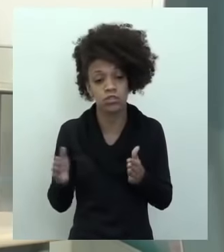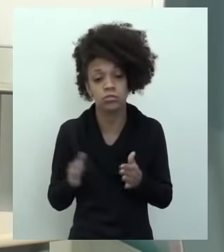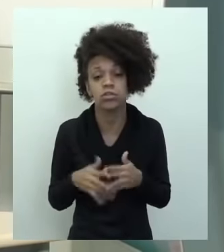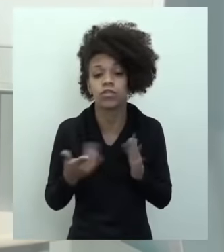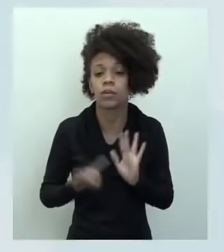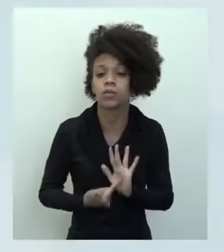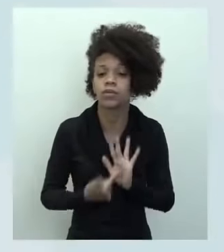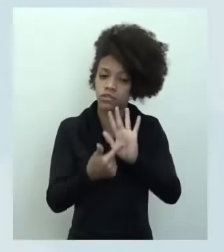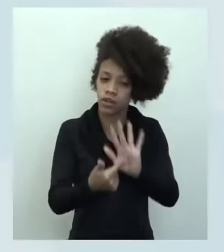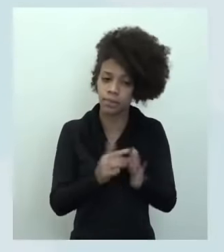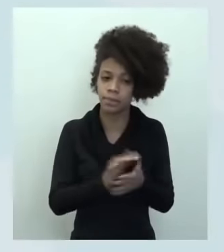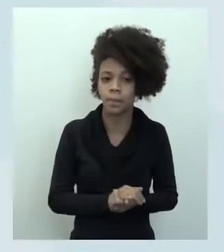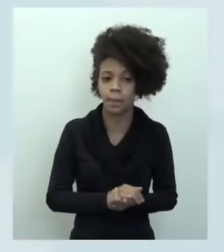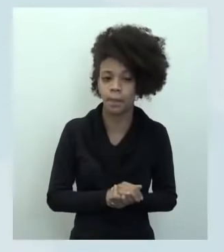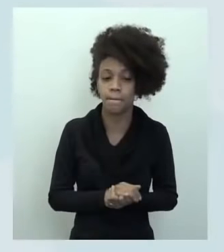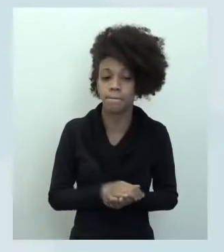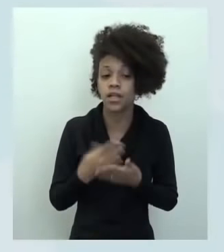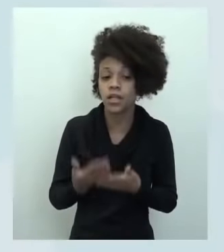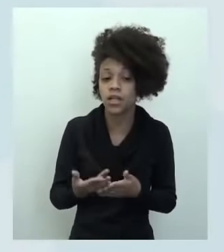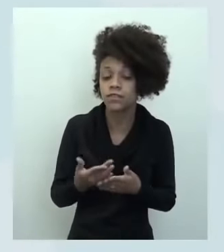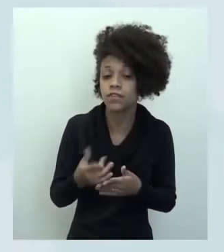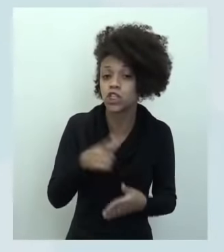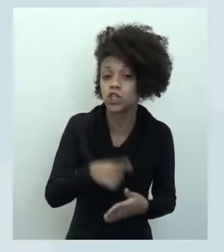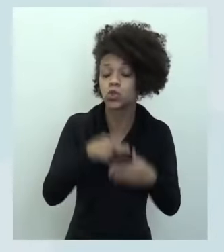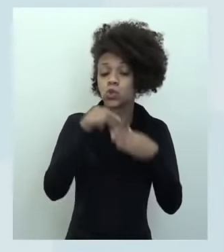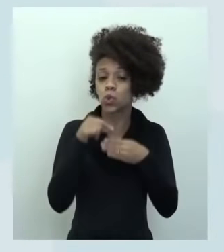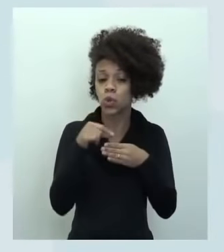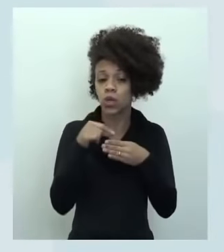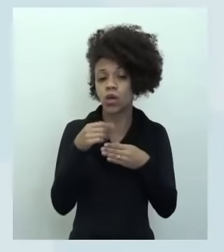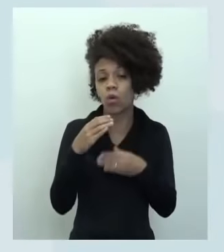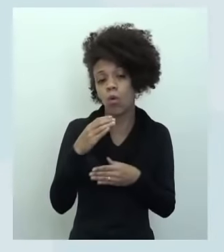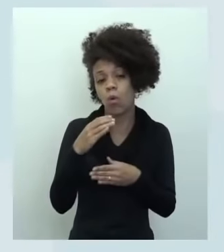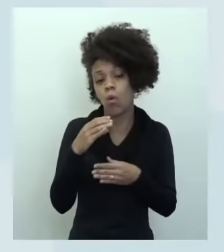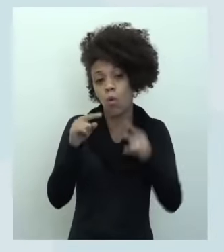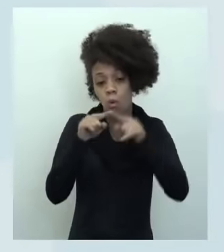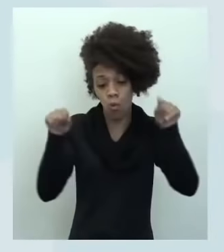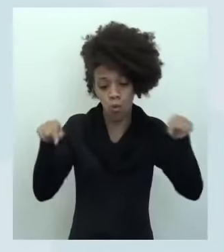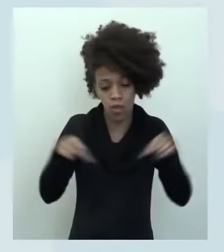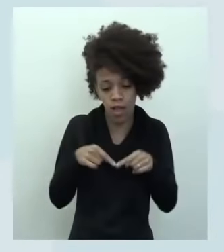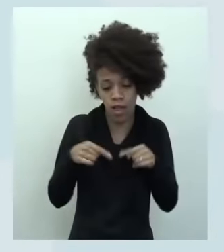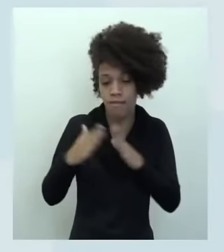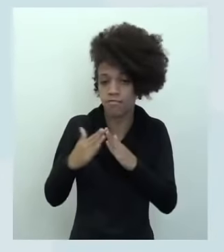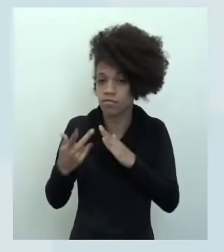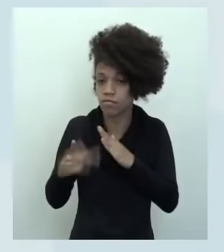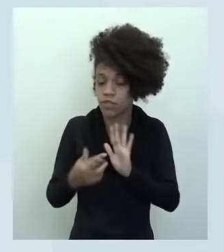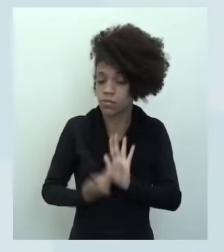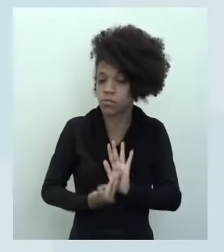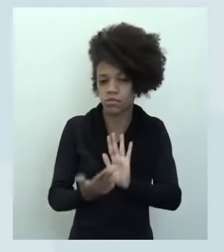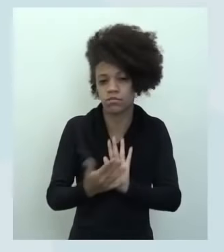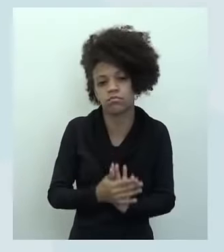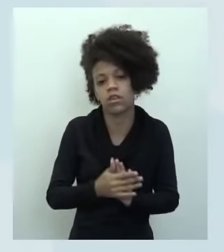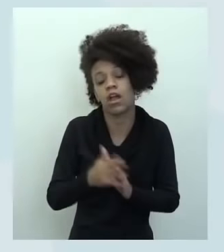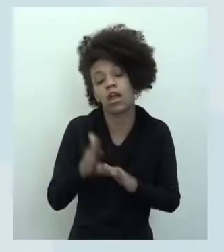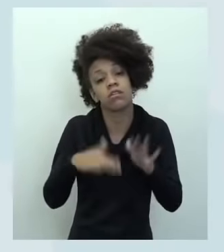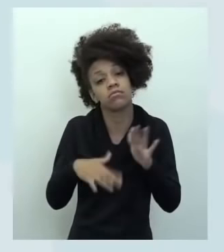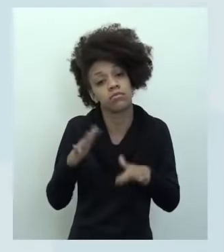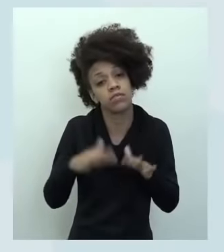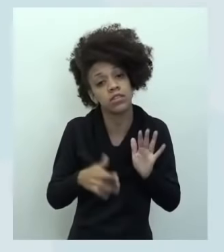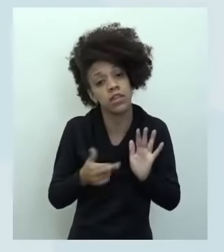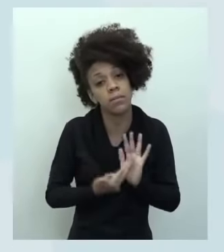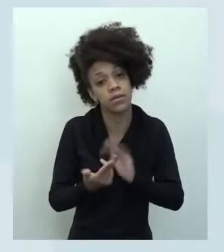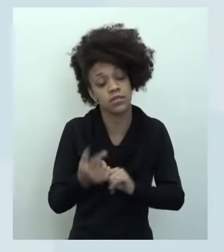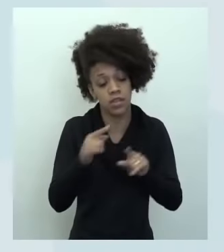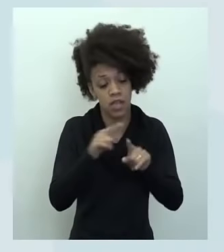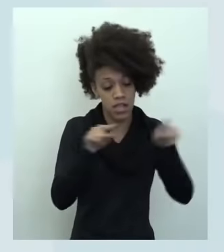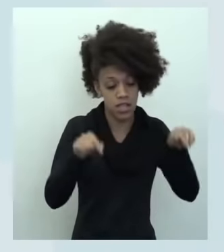aparecer para vocês acompanharem. Vocês vão escolher um cômodo da casa de vocês para representar. Geralmente nós representamos a sala de aula,